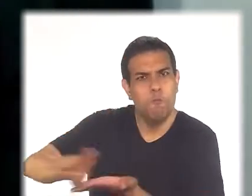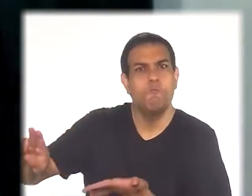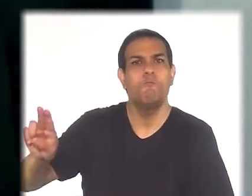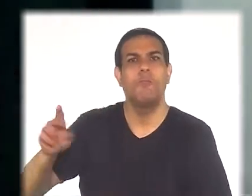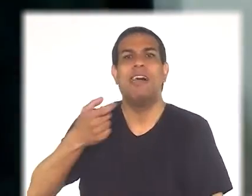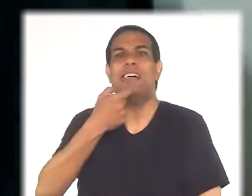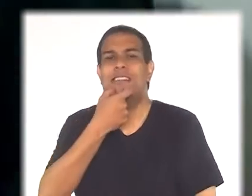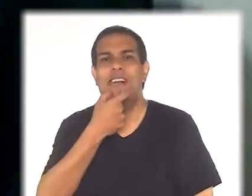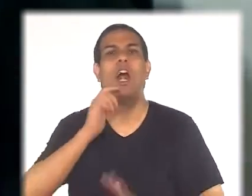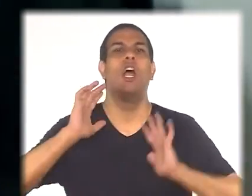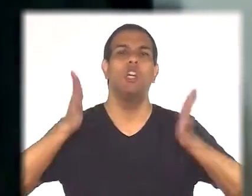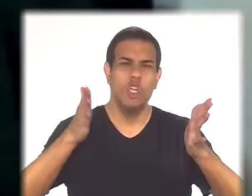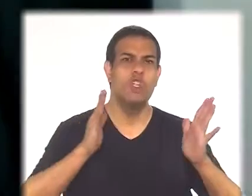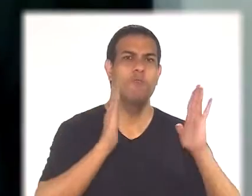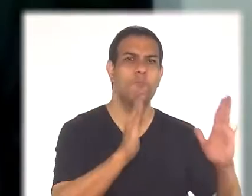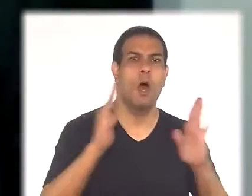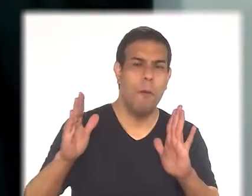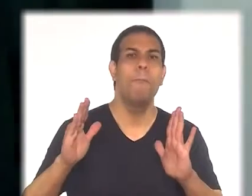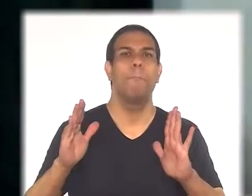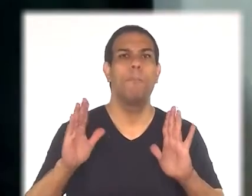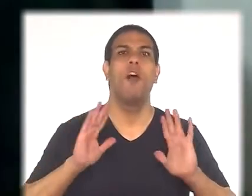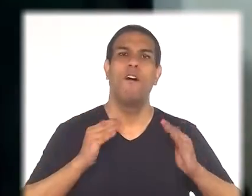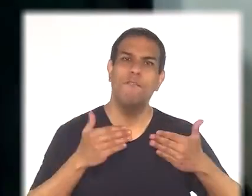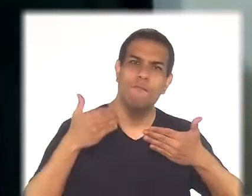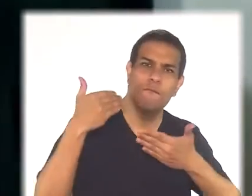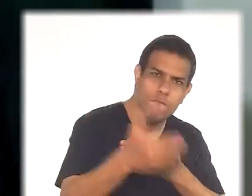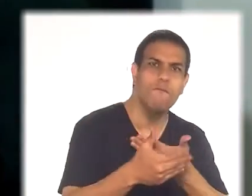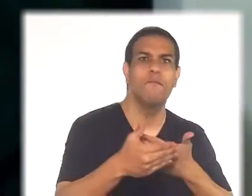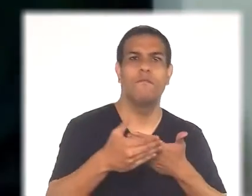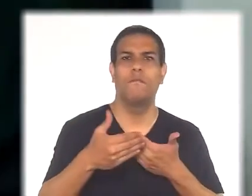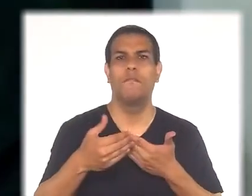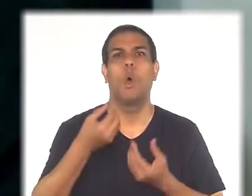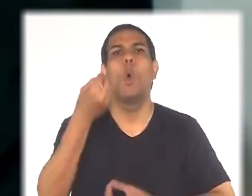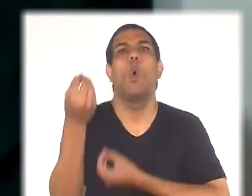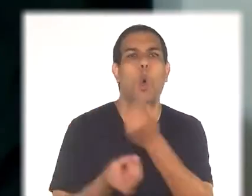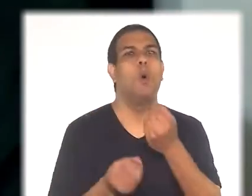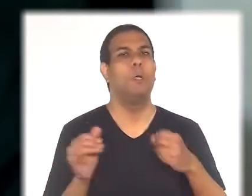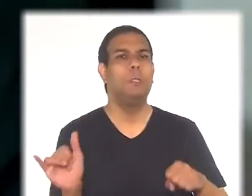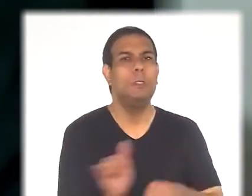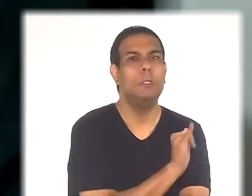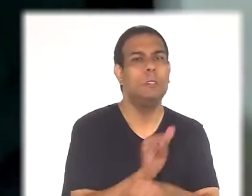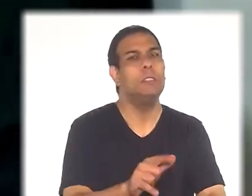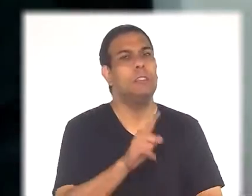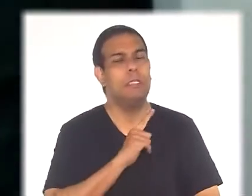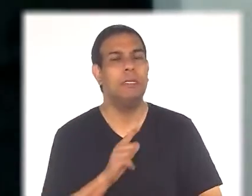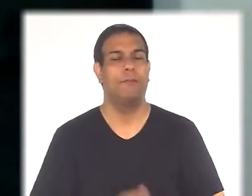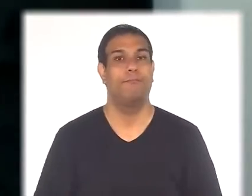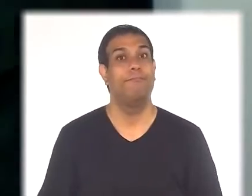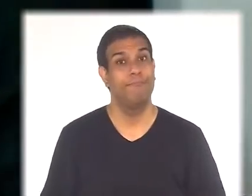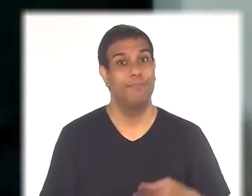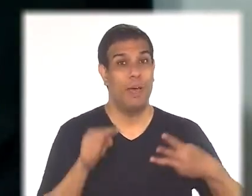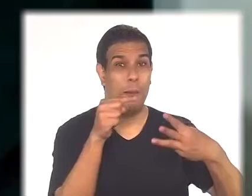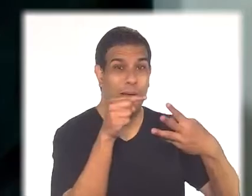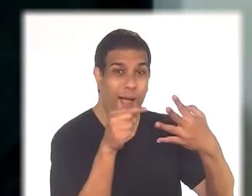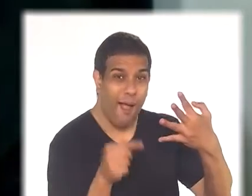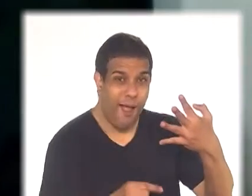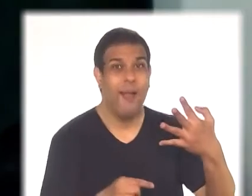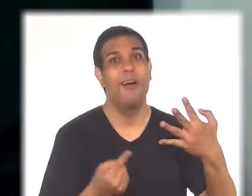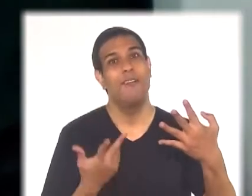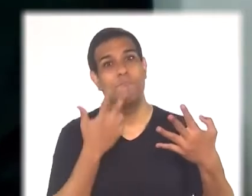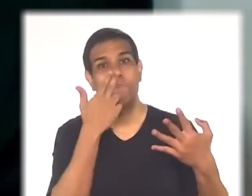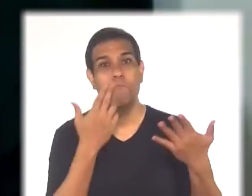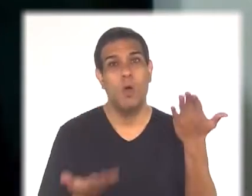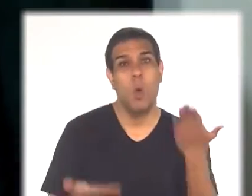tem a premissa, então, da produção mesmo frente ao risco tecnológico que ainda existia. Sim. As